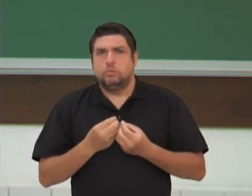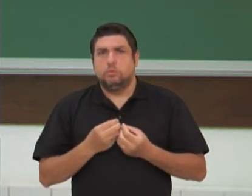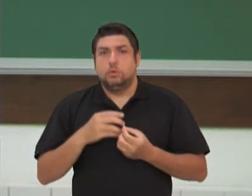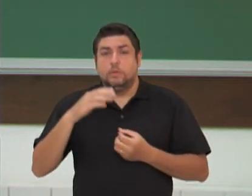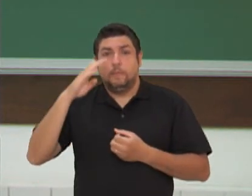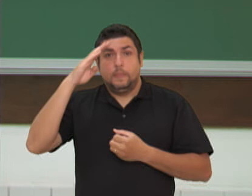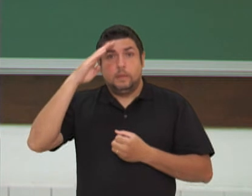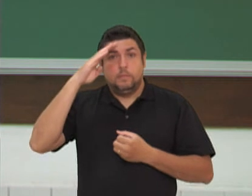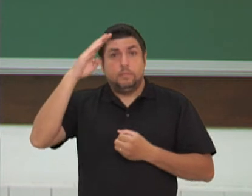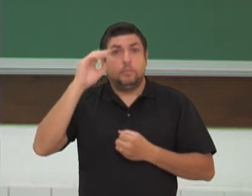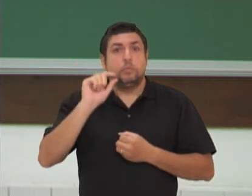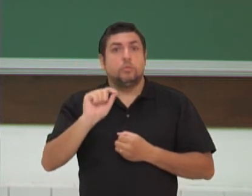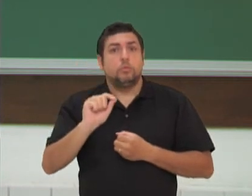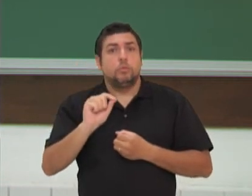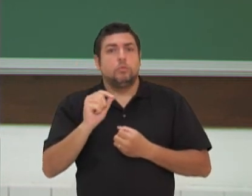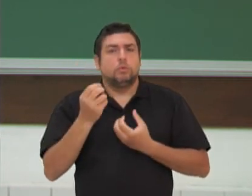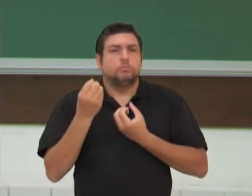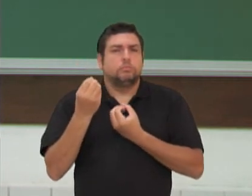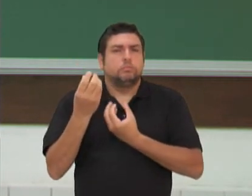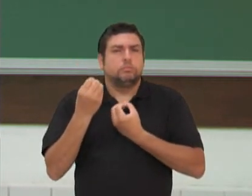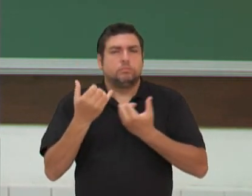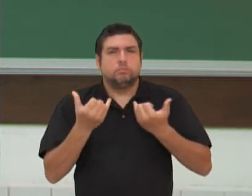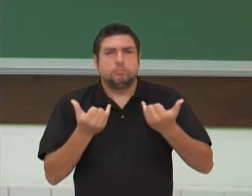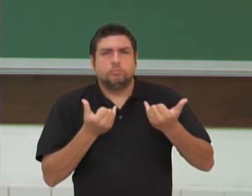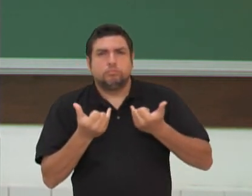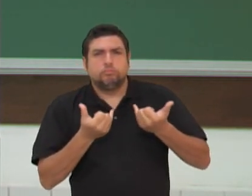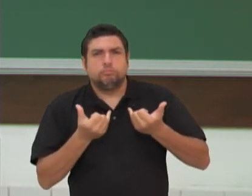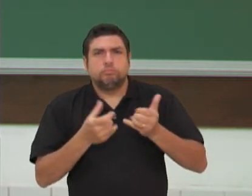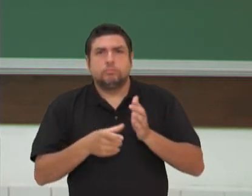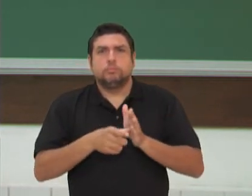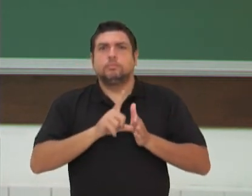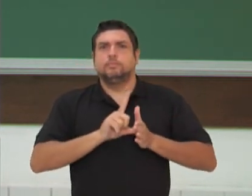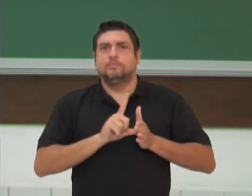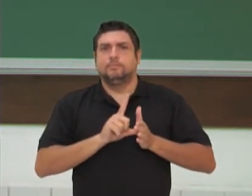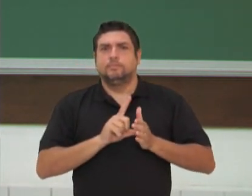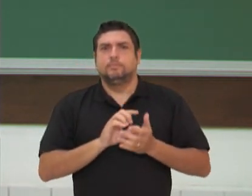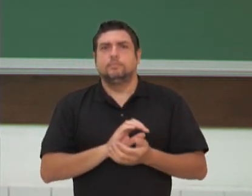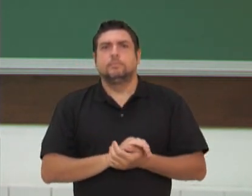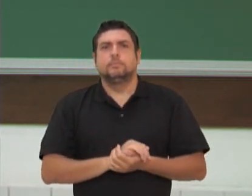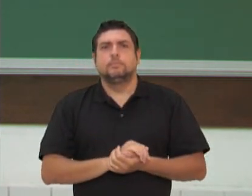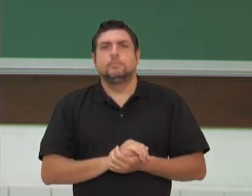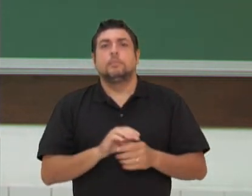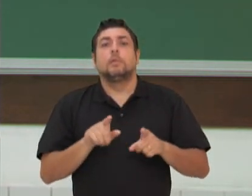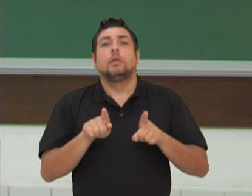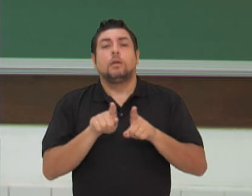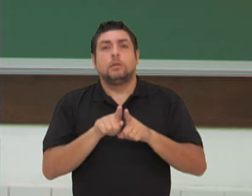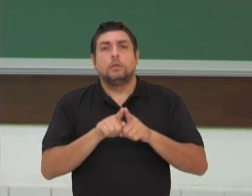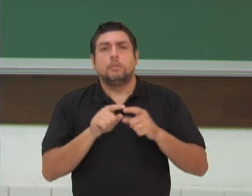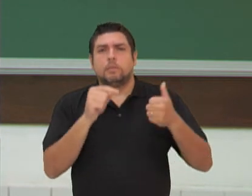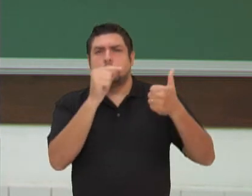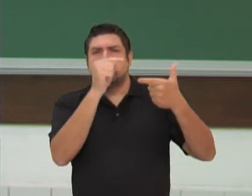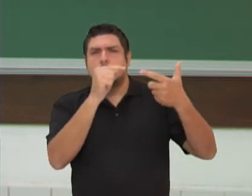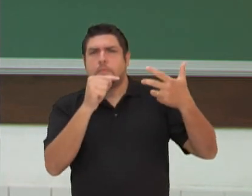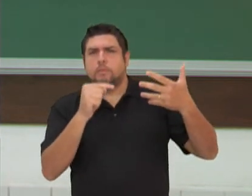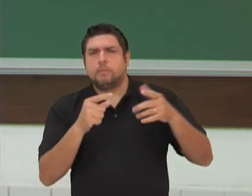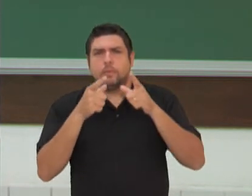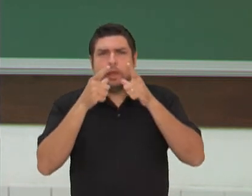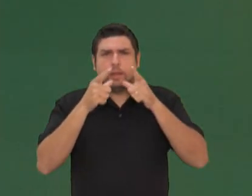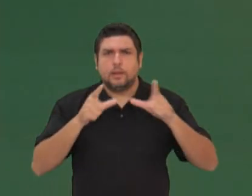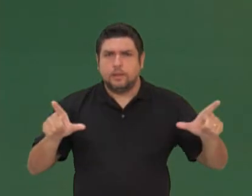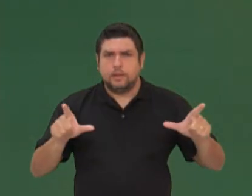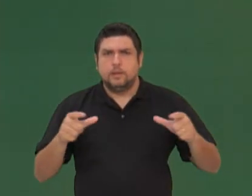objetivo? Informar, antecipar, ¿vale? E trabalhamos os elementos de língua. Compreendemos para que